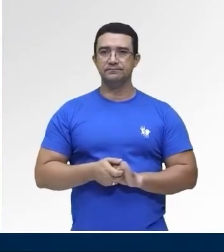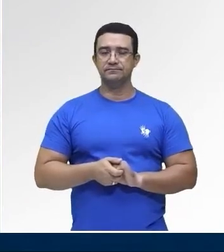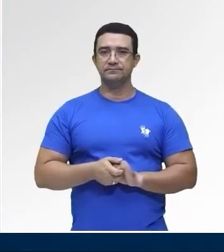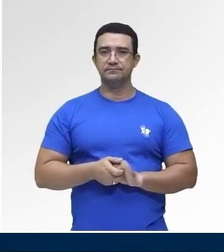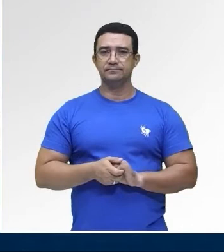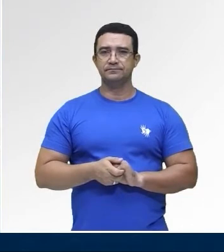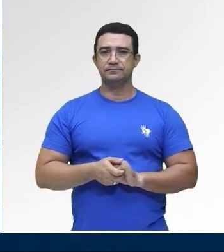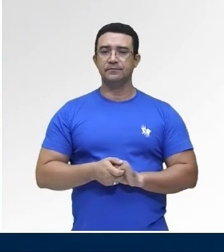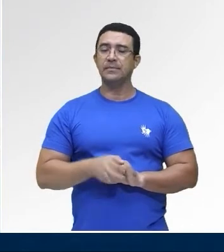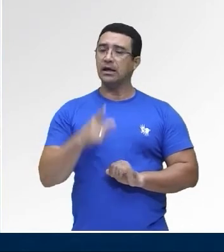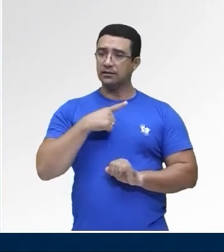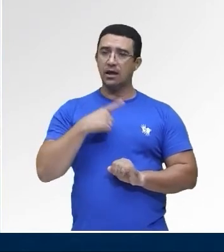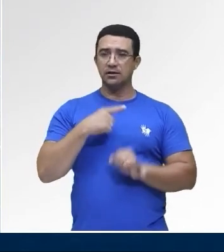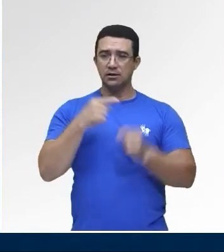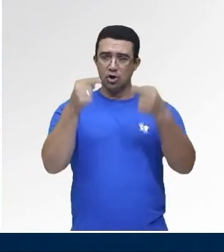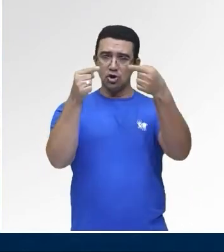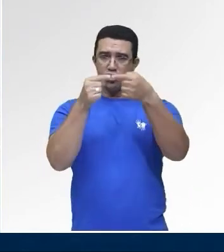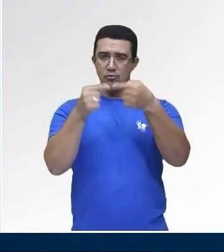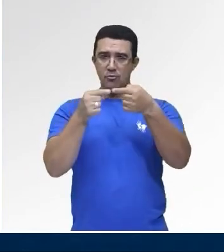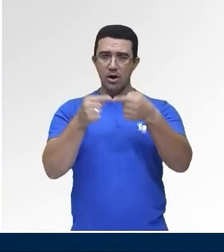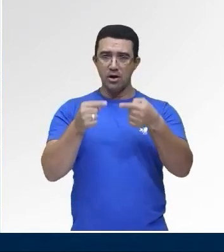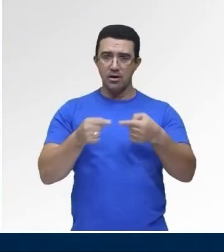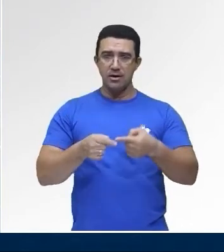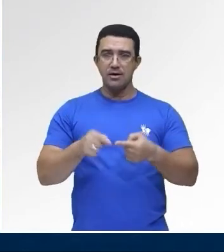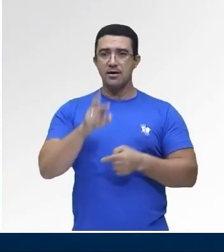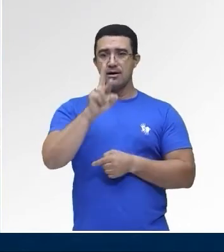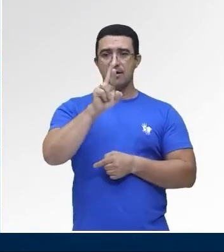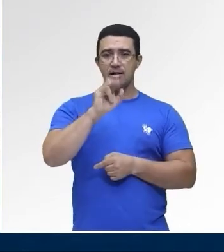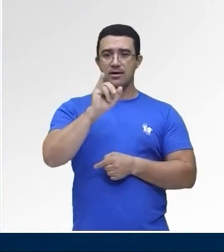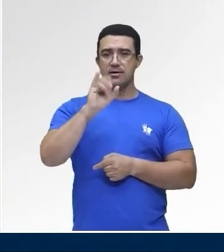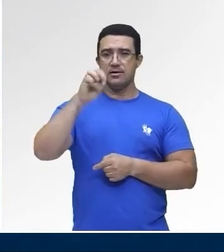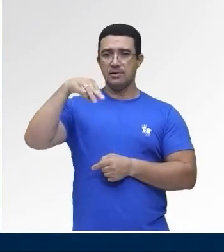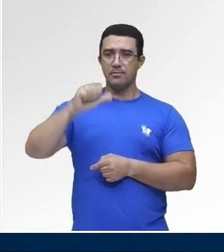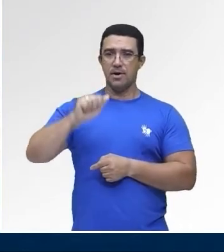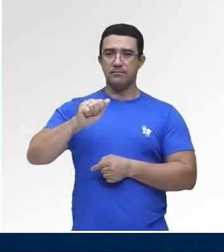aqui uma rima, vão, né?